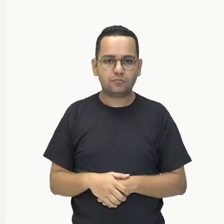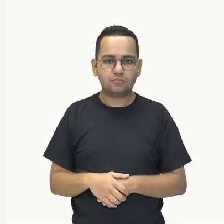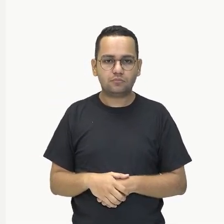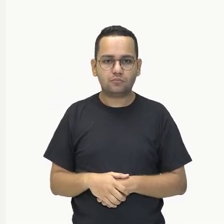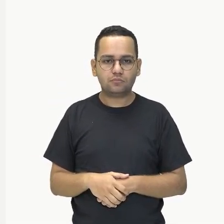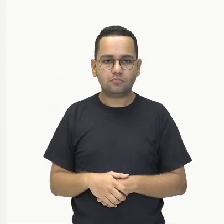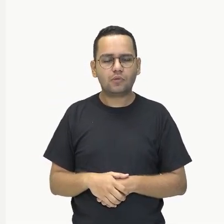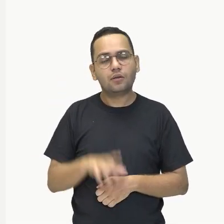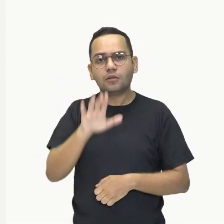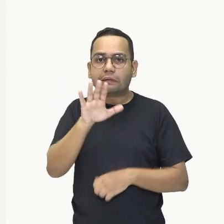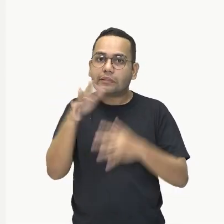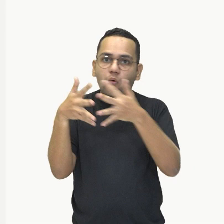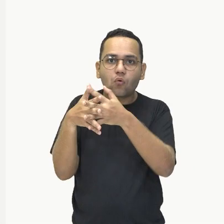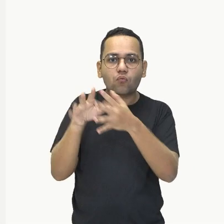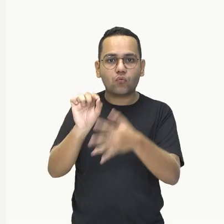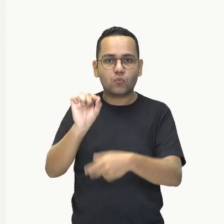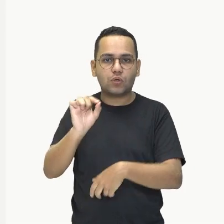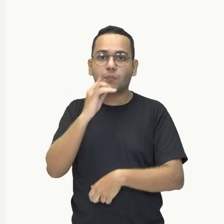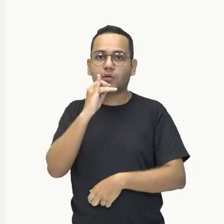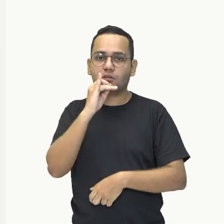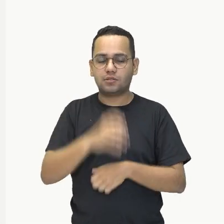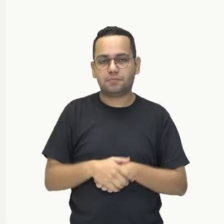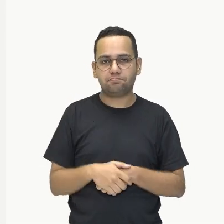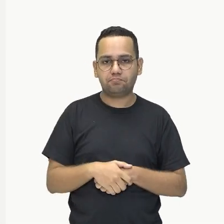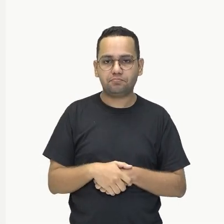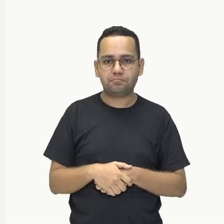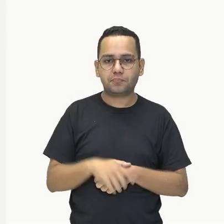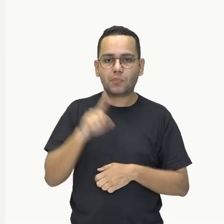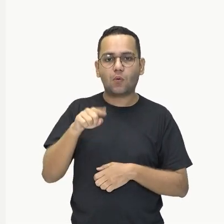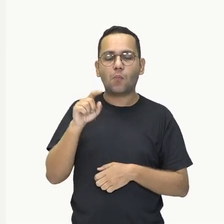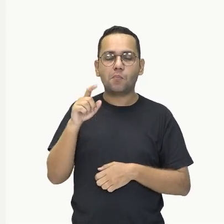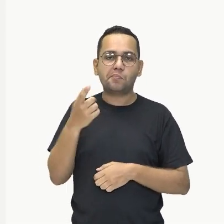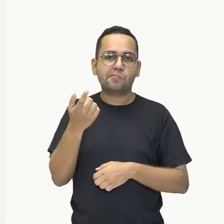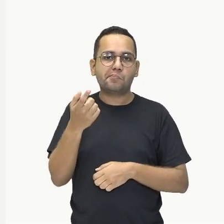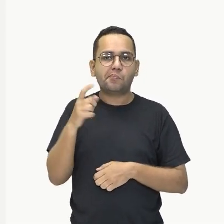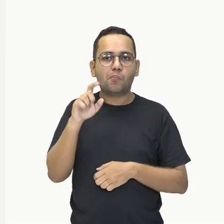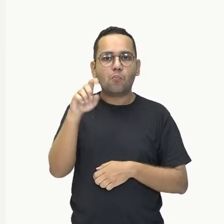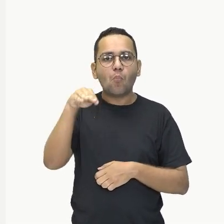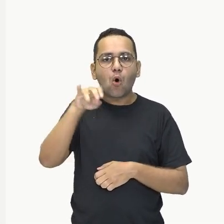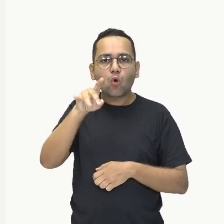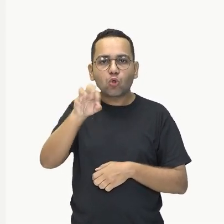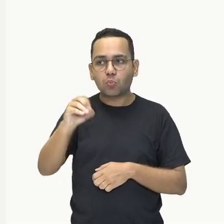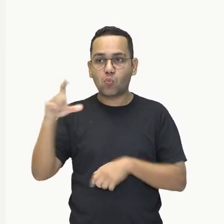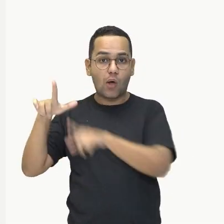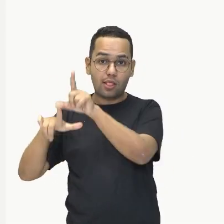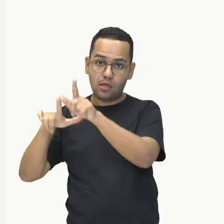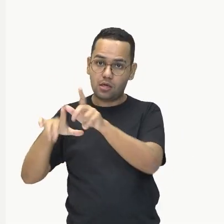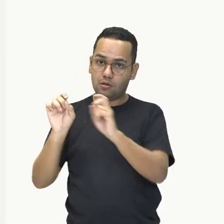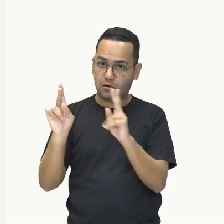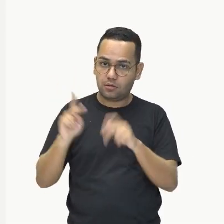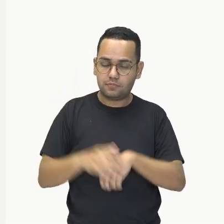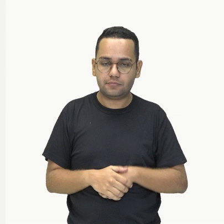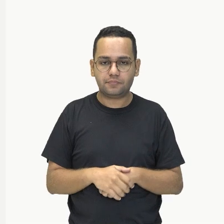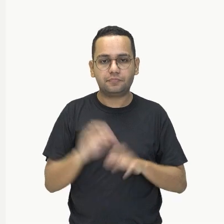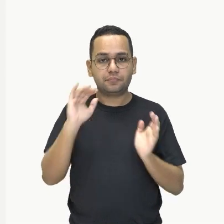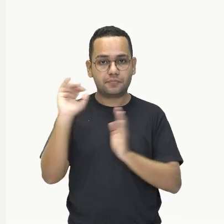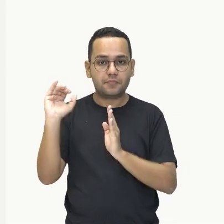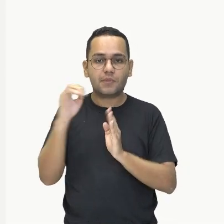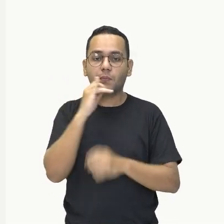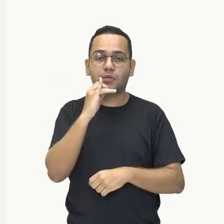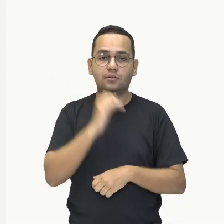letra. Eu posso muito bem ter um polinômio que seja, ou melhor, um monômio que